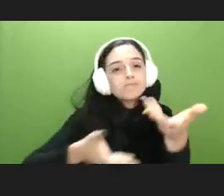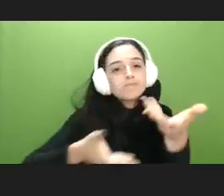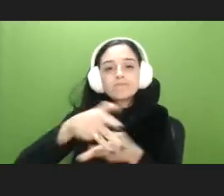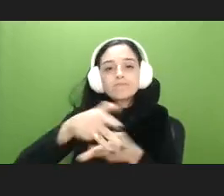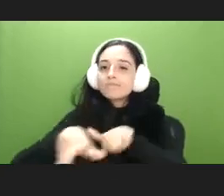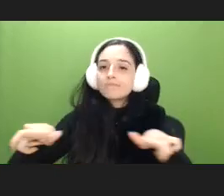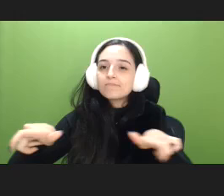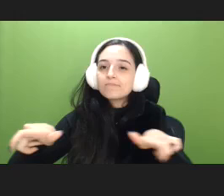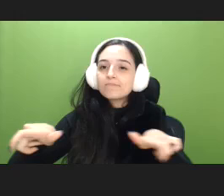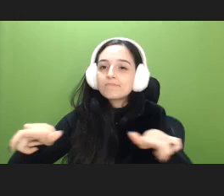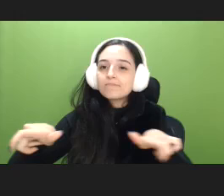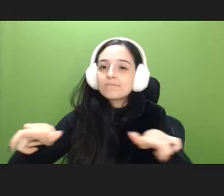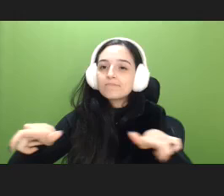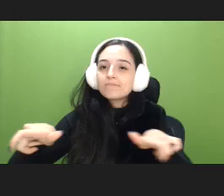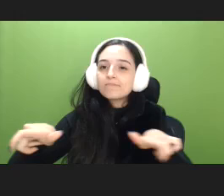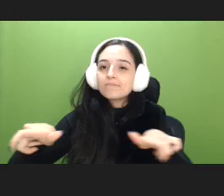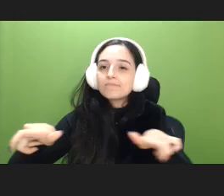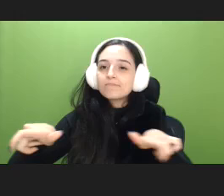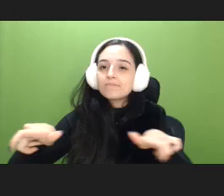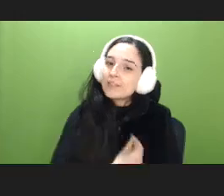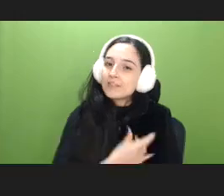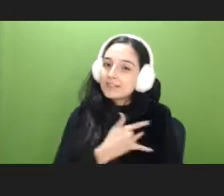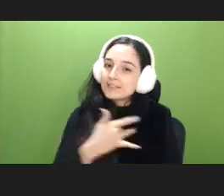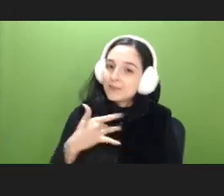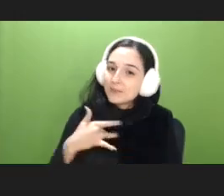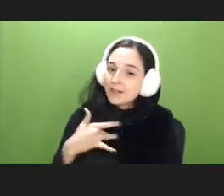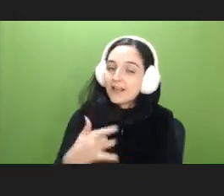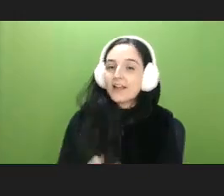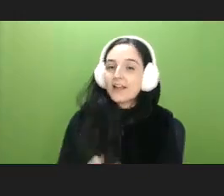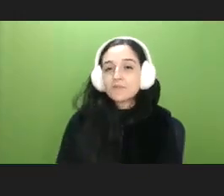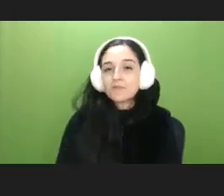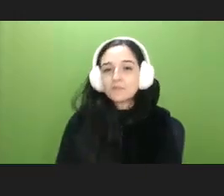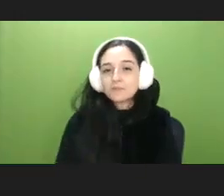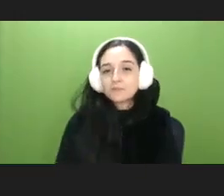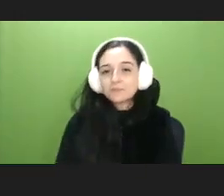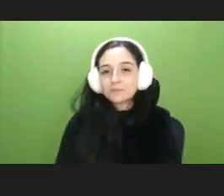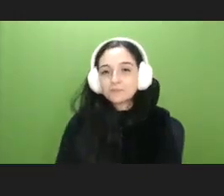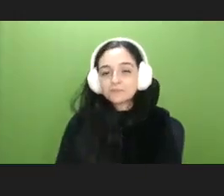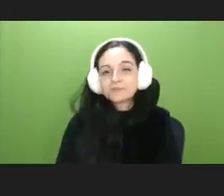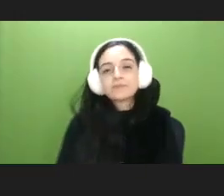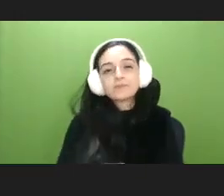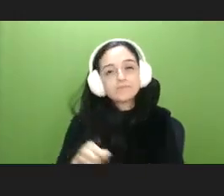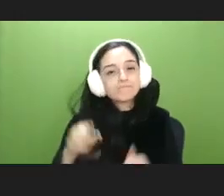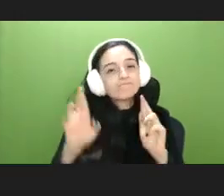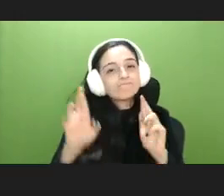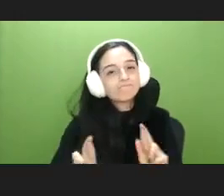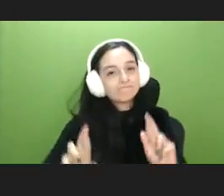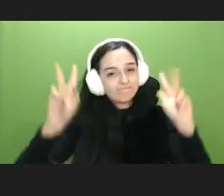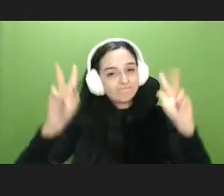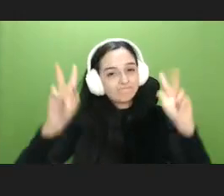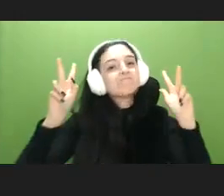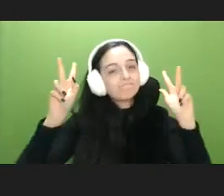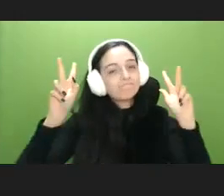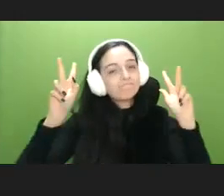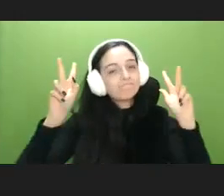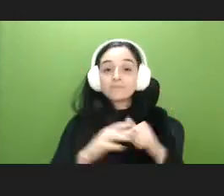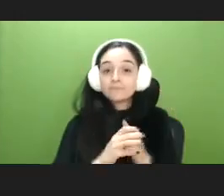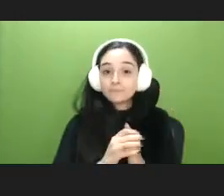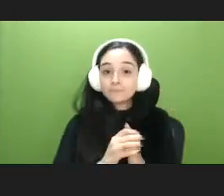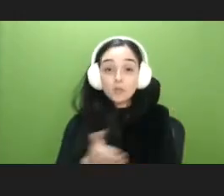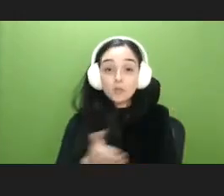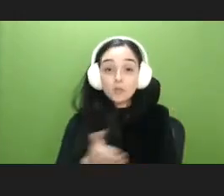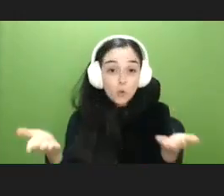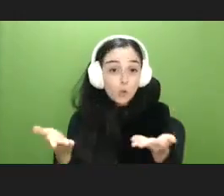uma vida saudável, e isso faz muita diferença, né? Hoje a doença